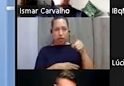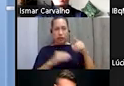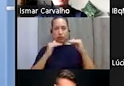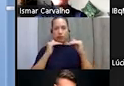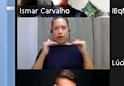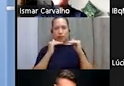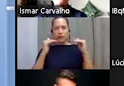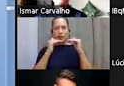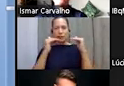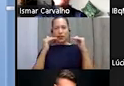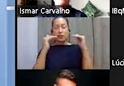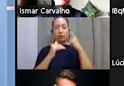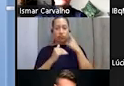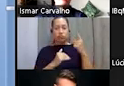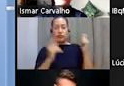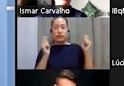nas quais